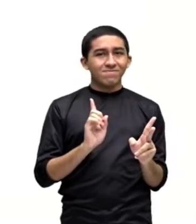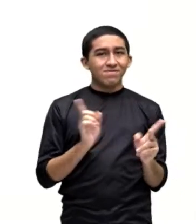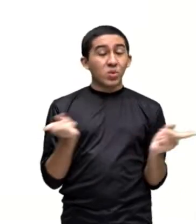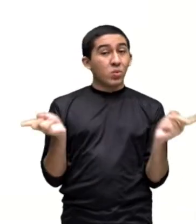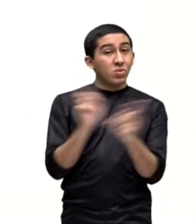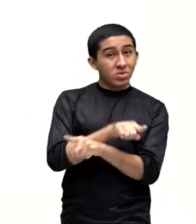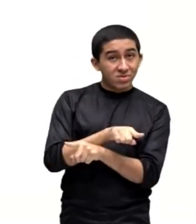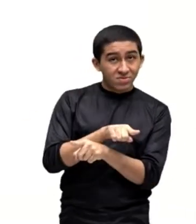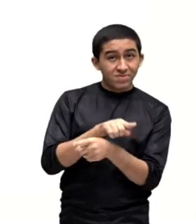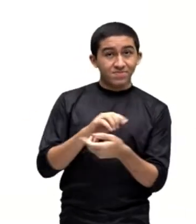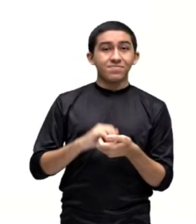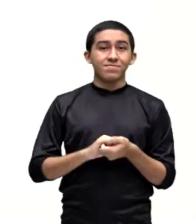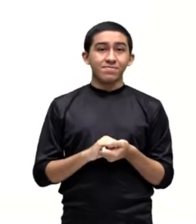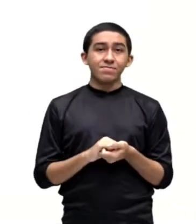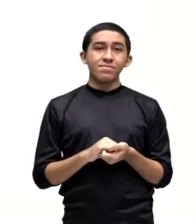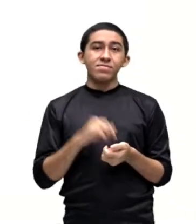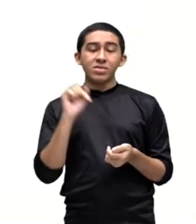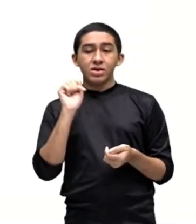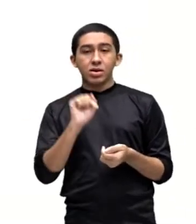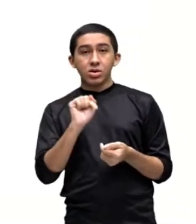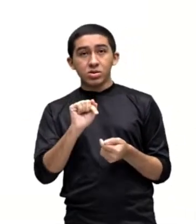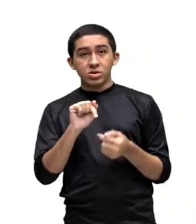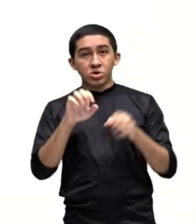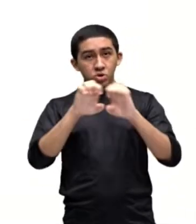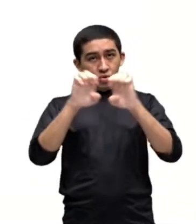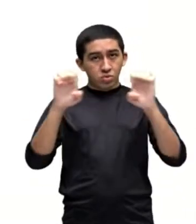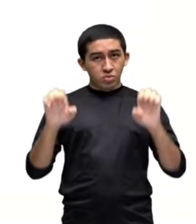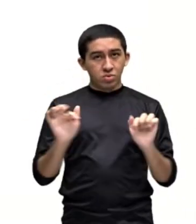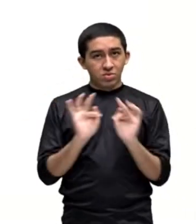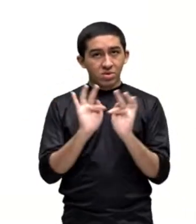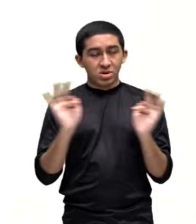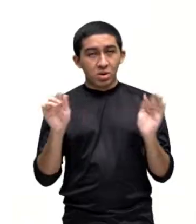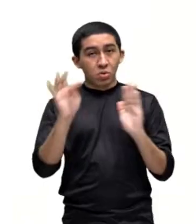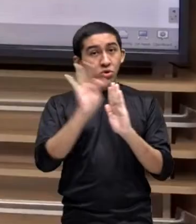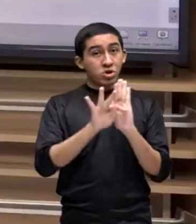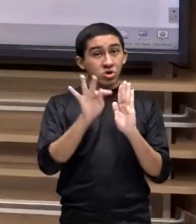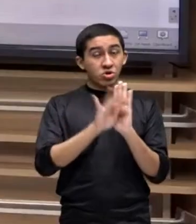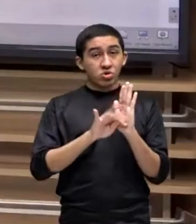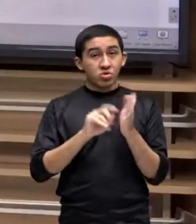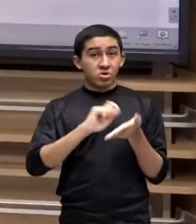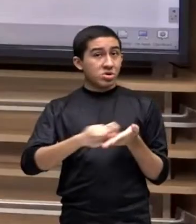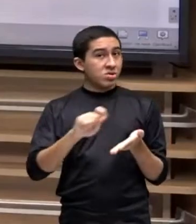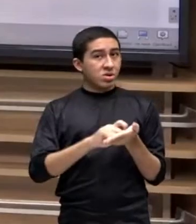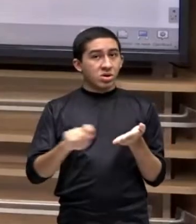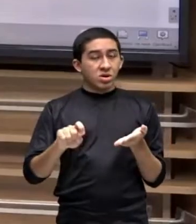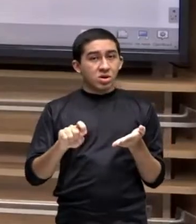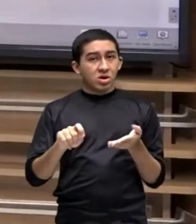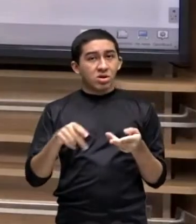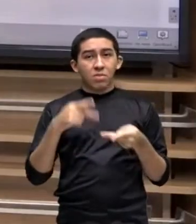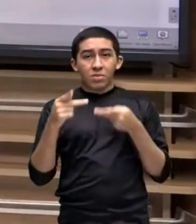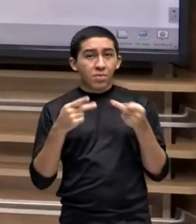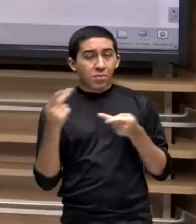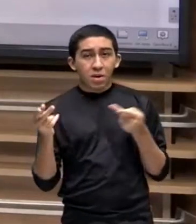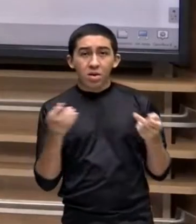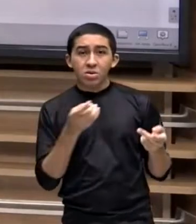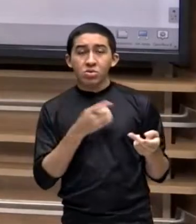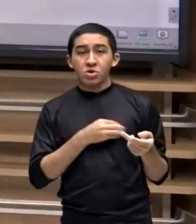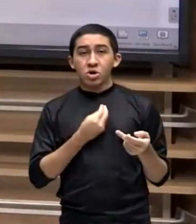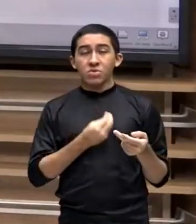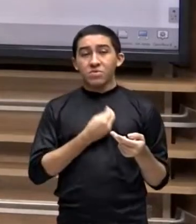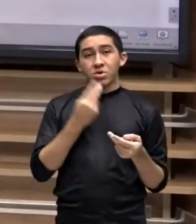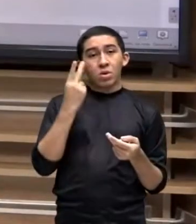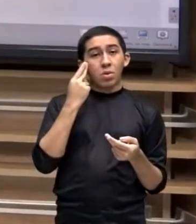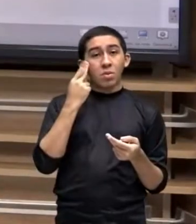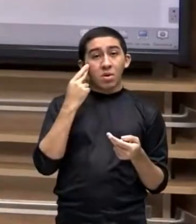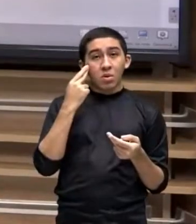é? Essa forma de construir o texto escrito, o texto falado no nosso dia a dia, a gente chama isto